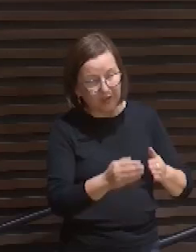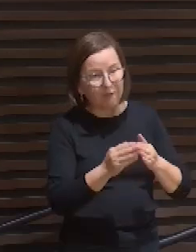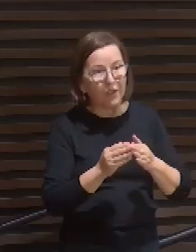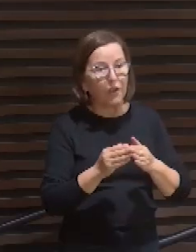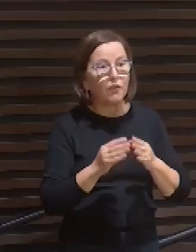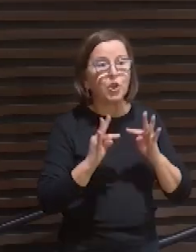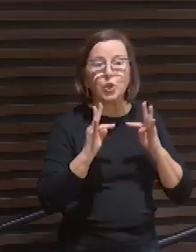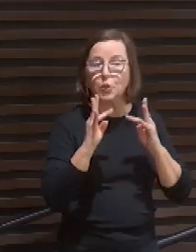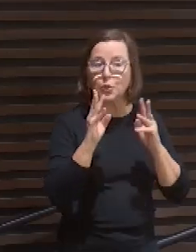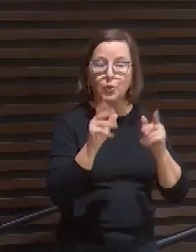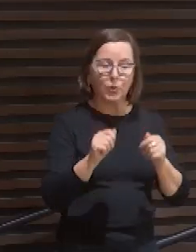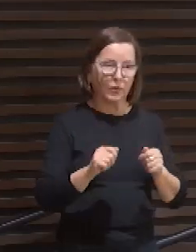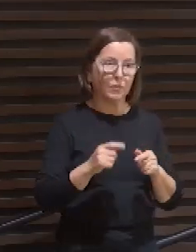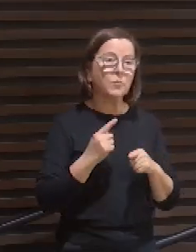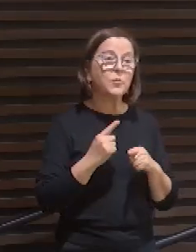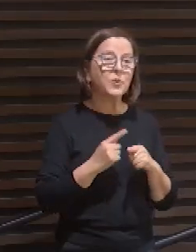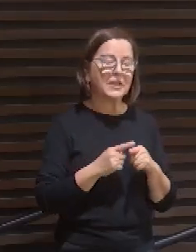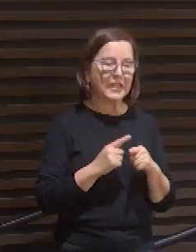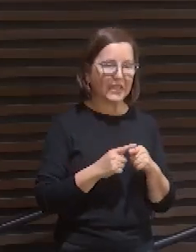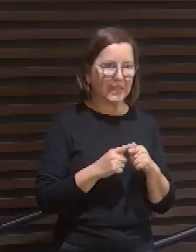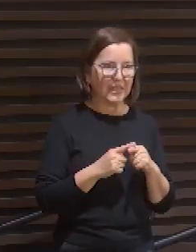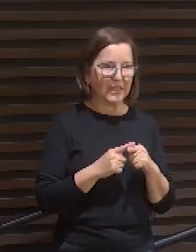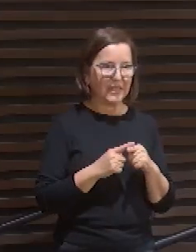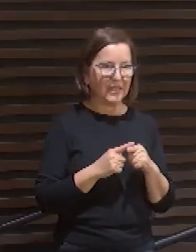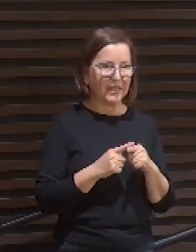porque aqui é preciso que eu